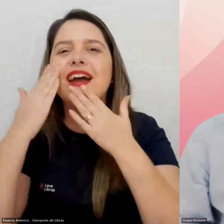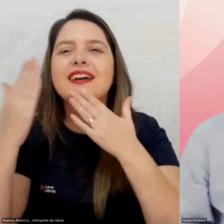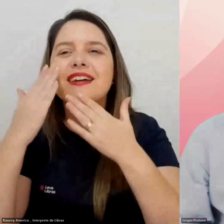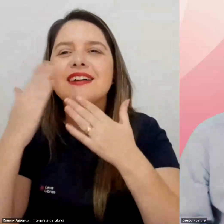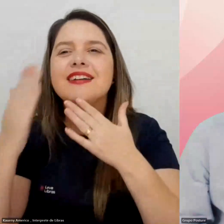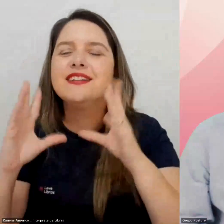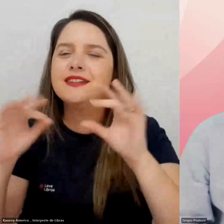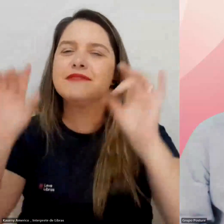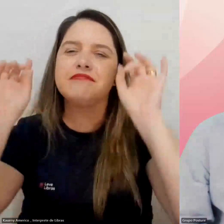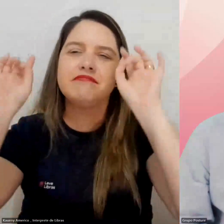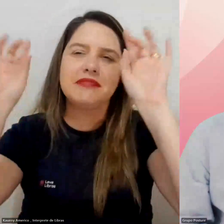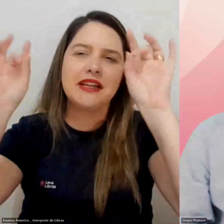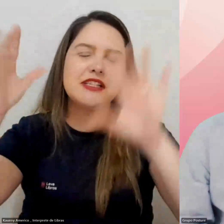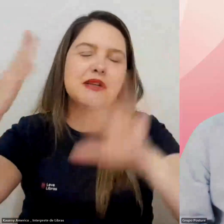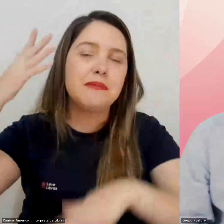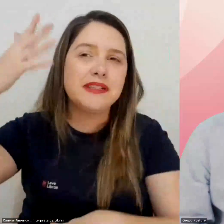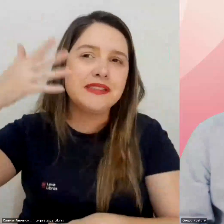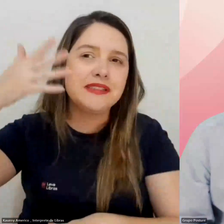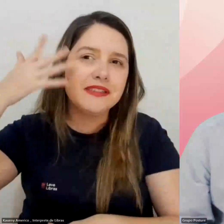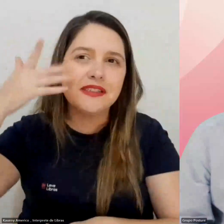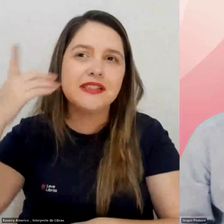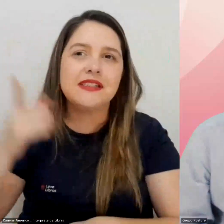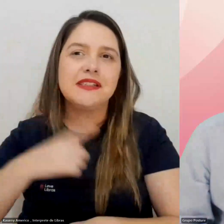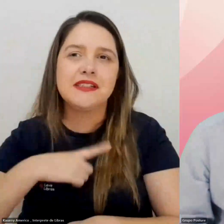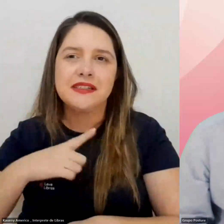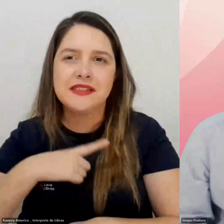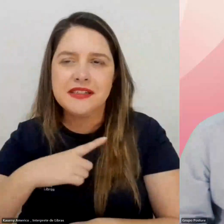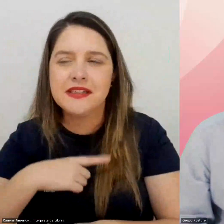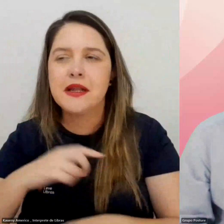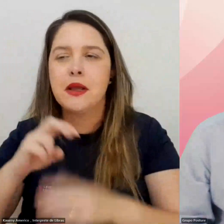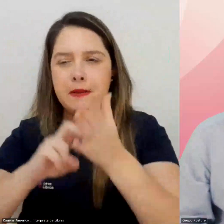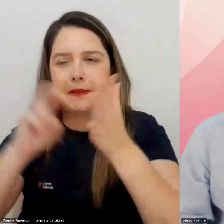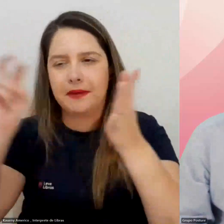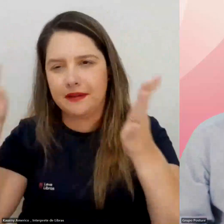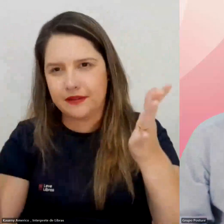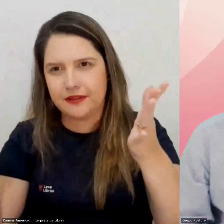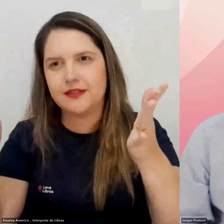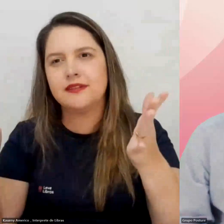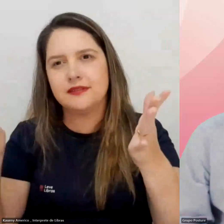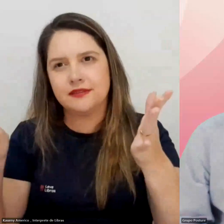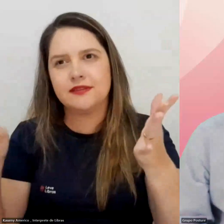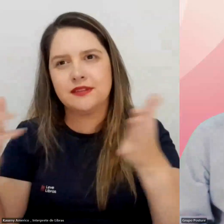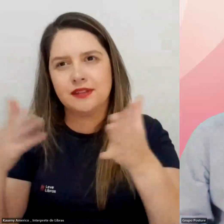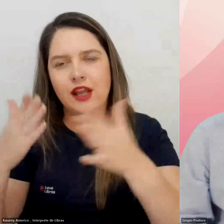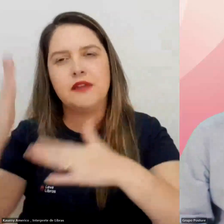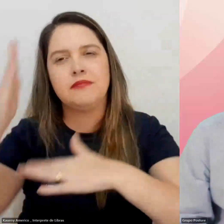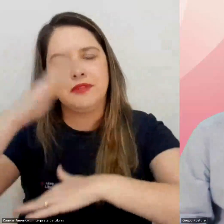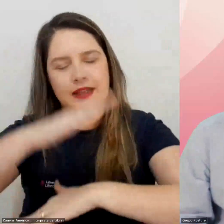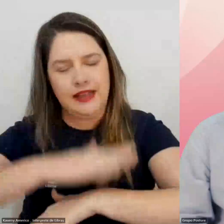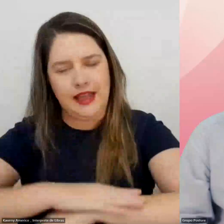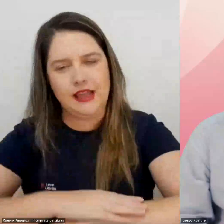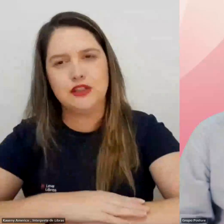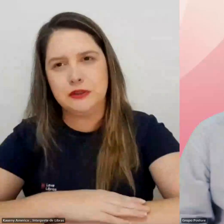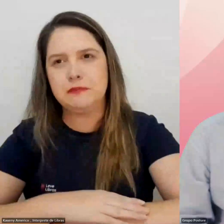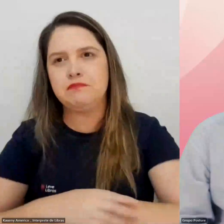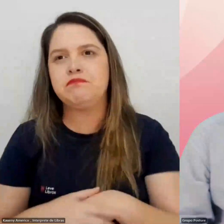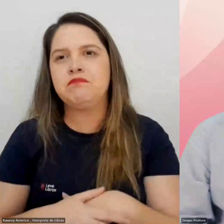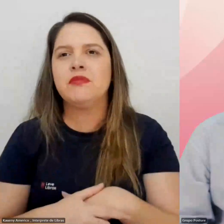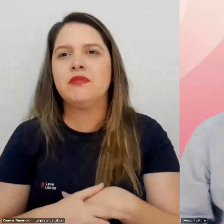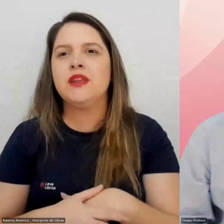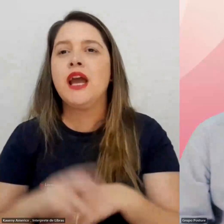apresentação, teve bons feedbacks do período da manhã, pude participar agora no período da tarde. É um assunto